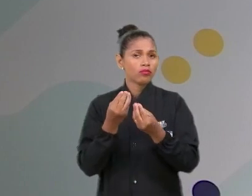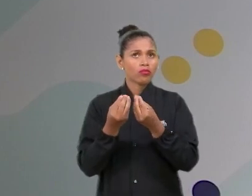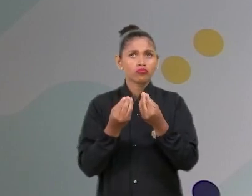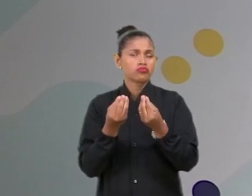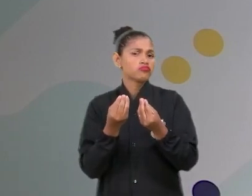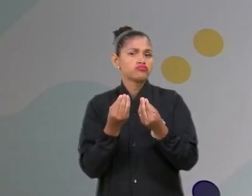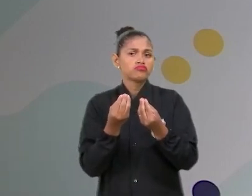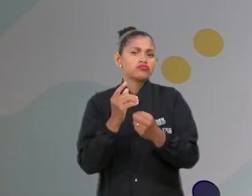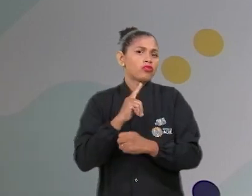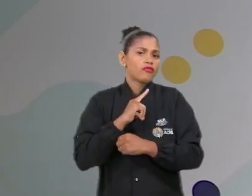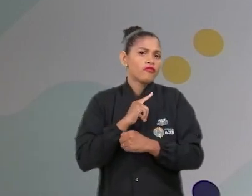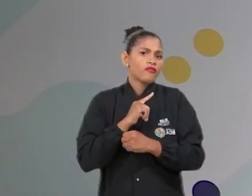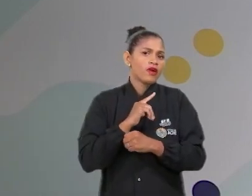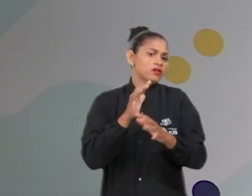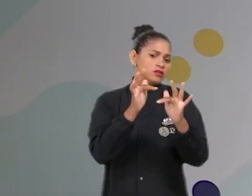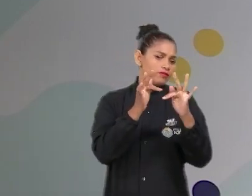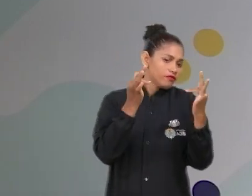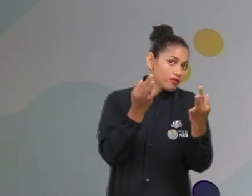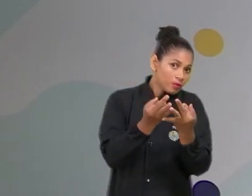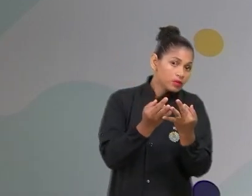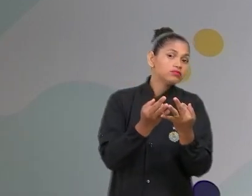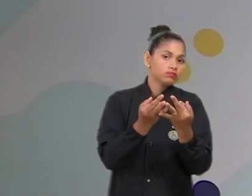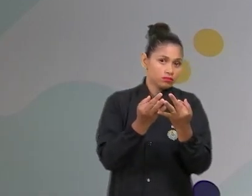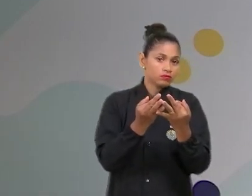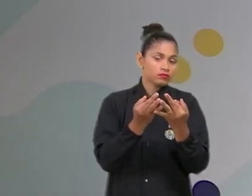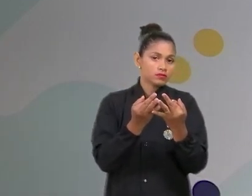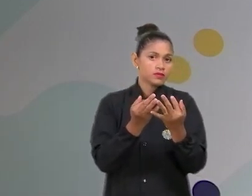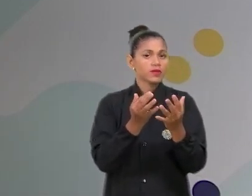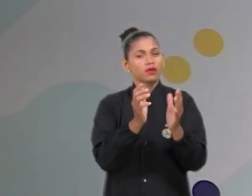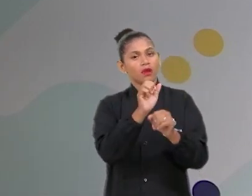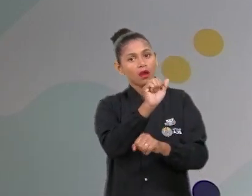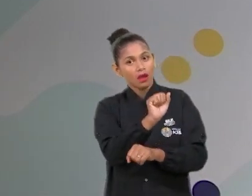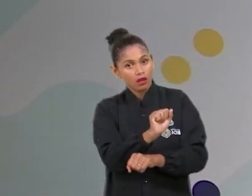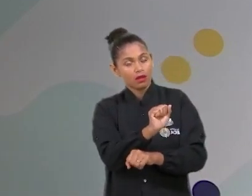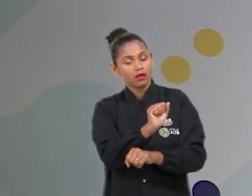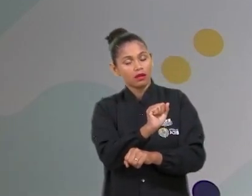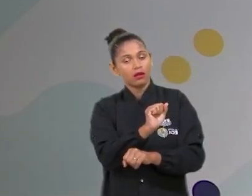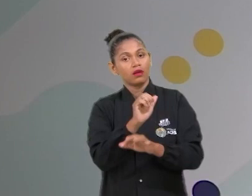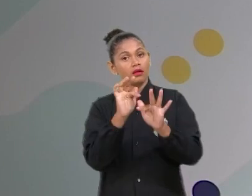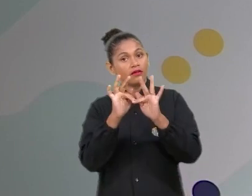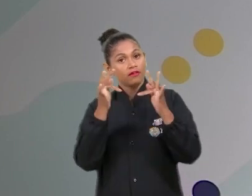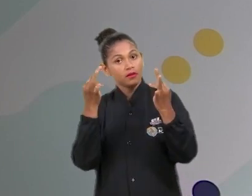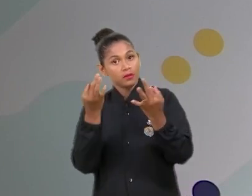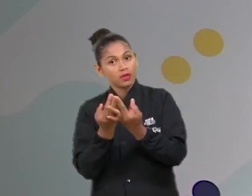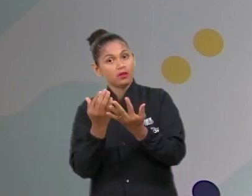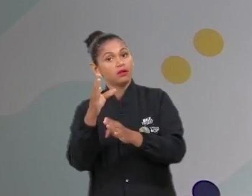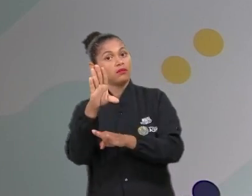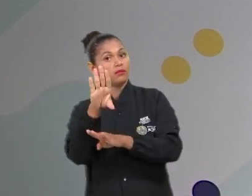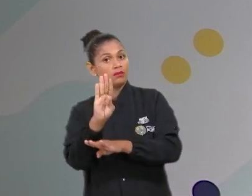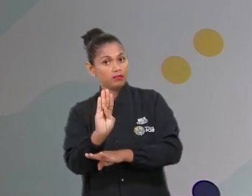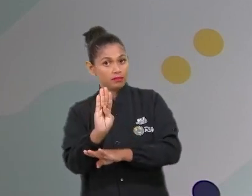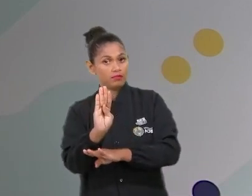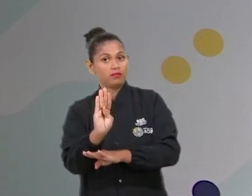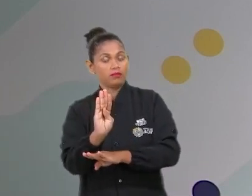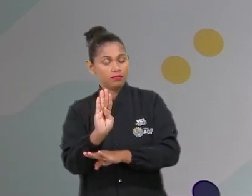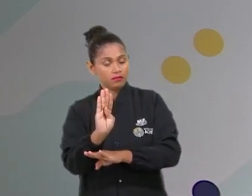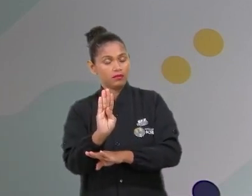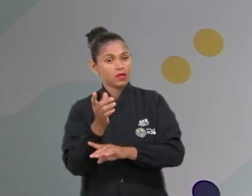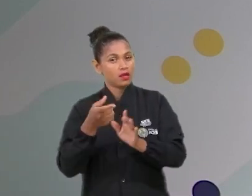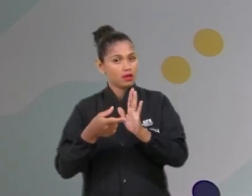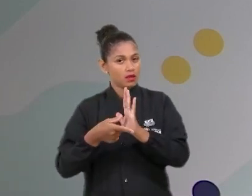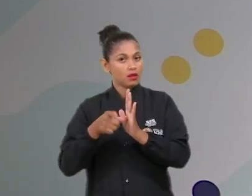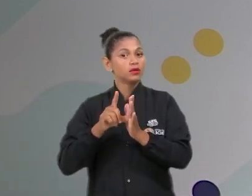famílias, basicamente a família que era chamada família A e a família B. Lembrando que